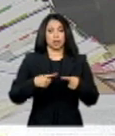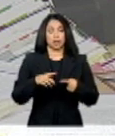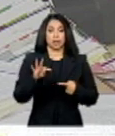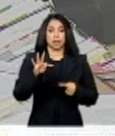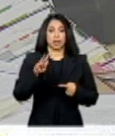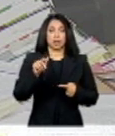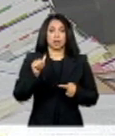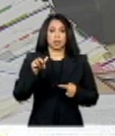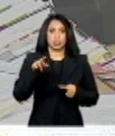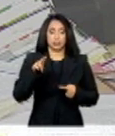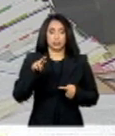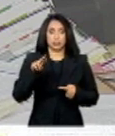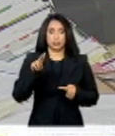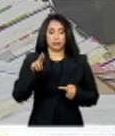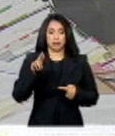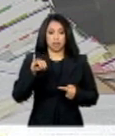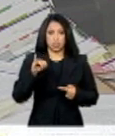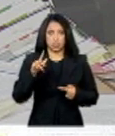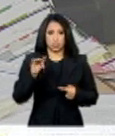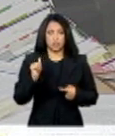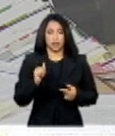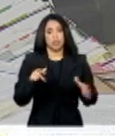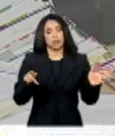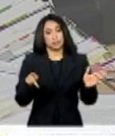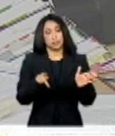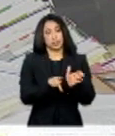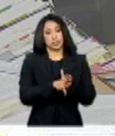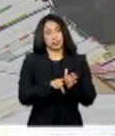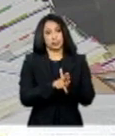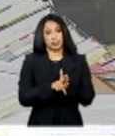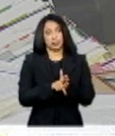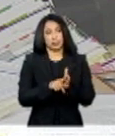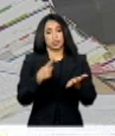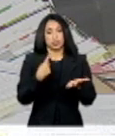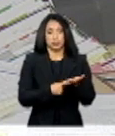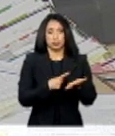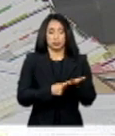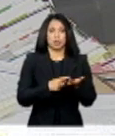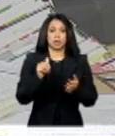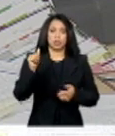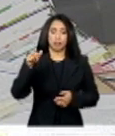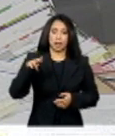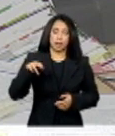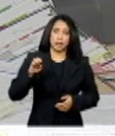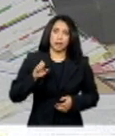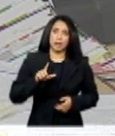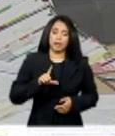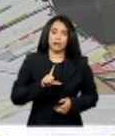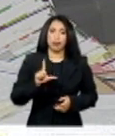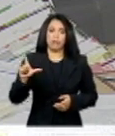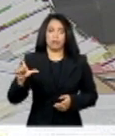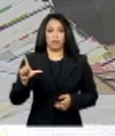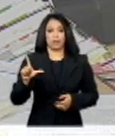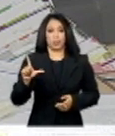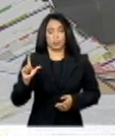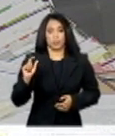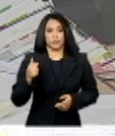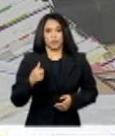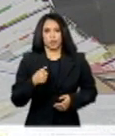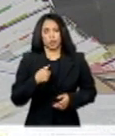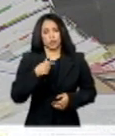matéria de competência da união eu especialmente daniel o que me o que me faz